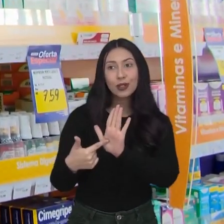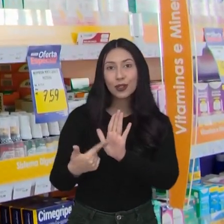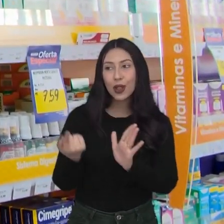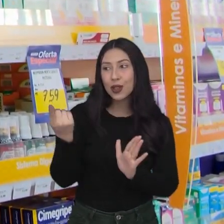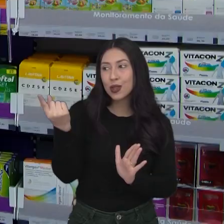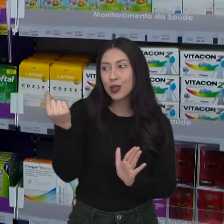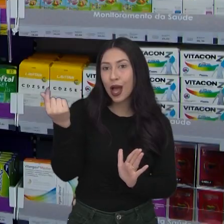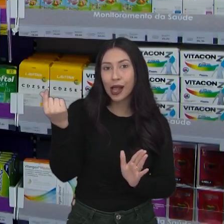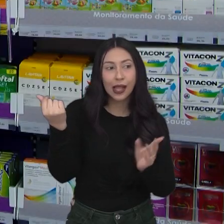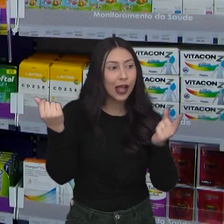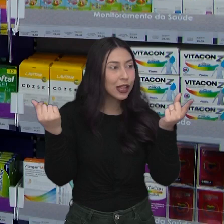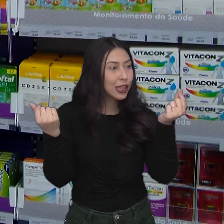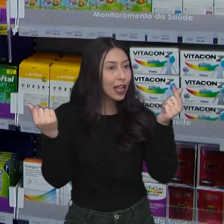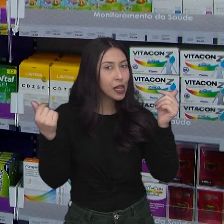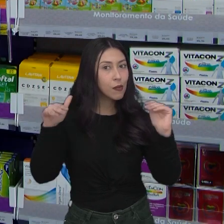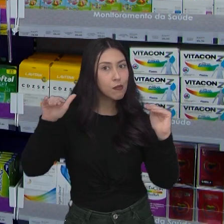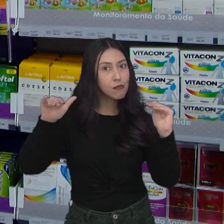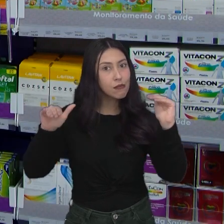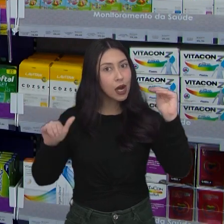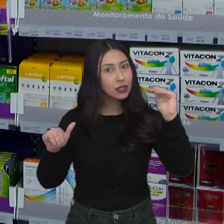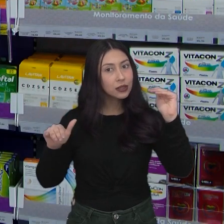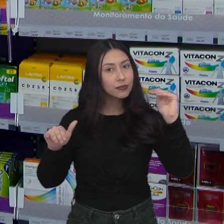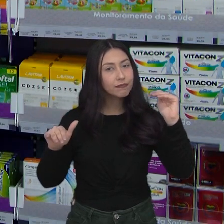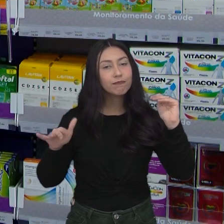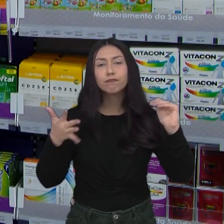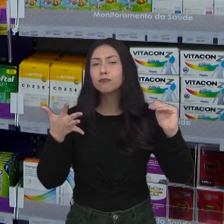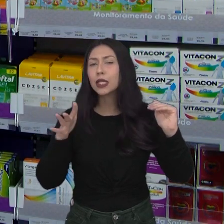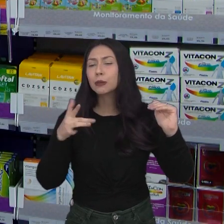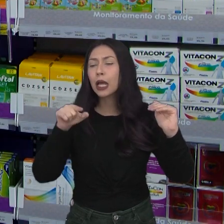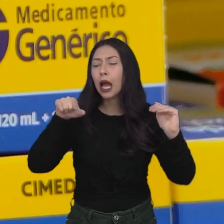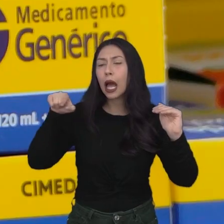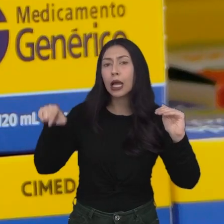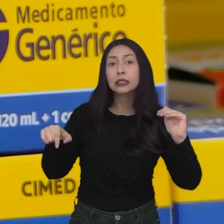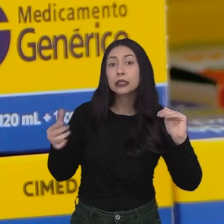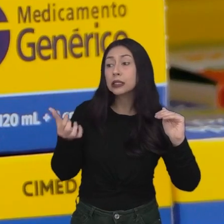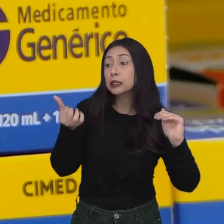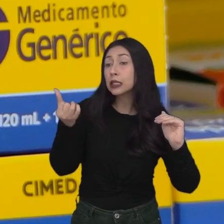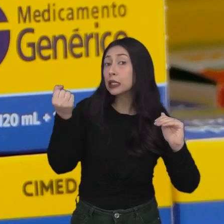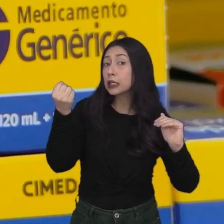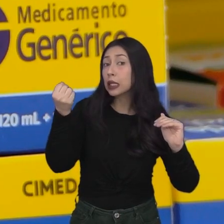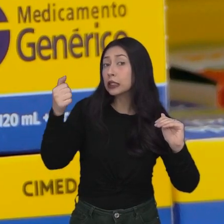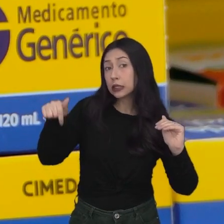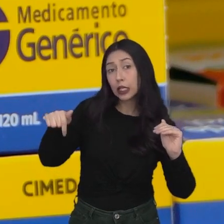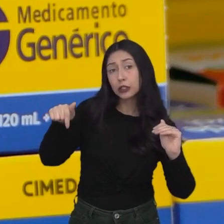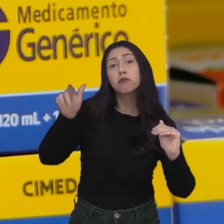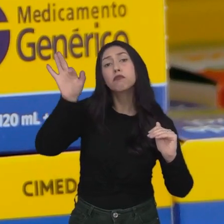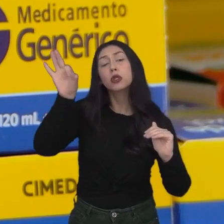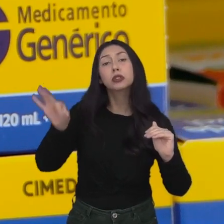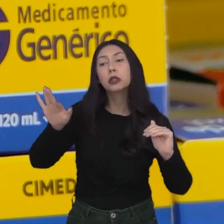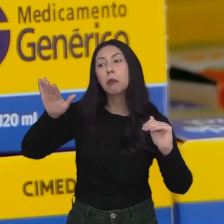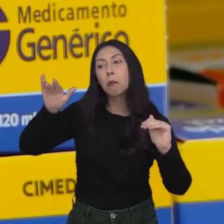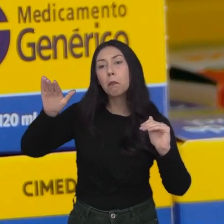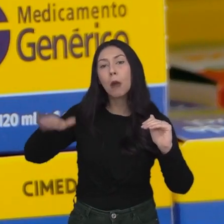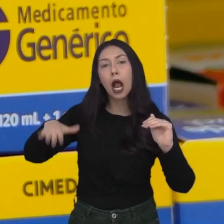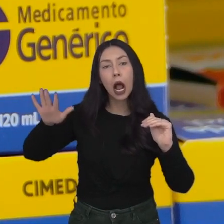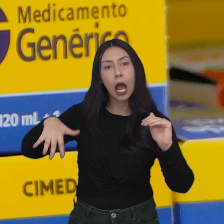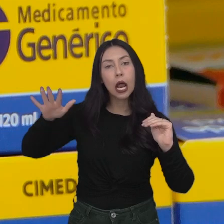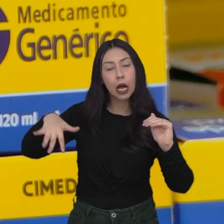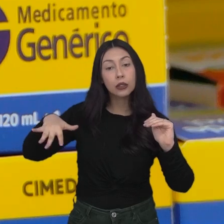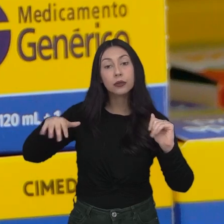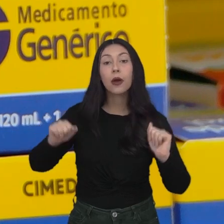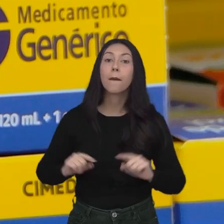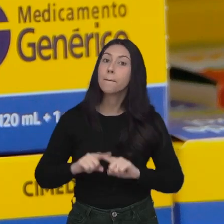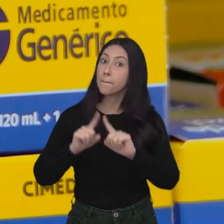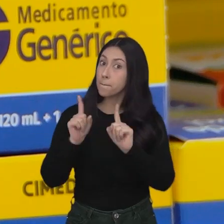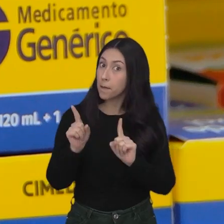analisou a diferença de preços entre os remédios de referência e os genéricos. Em média, os genéricos ficaram 67%